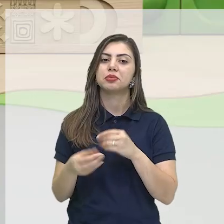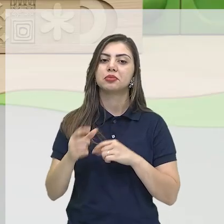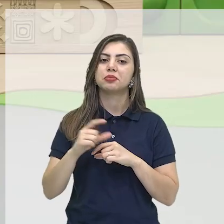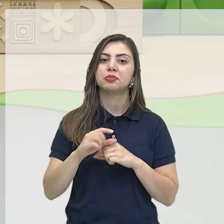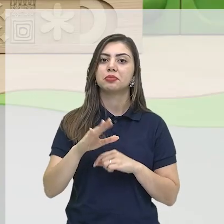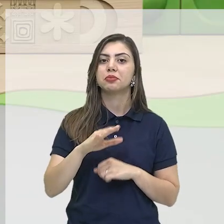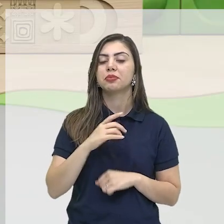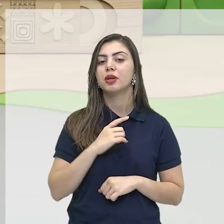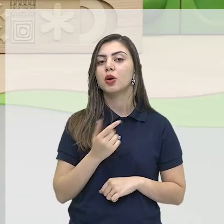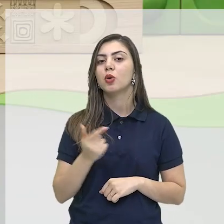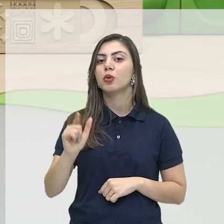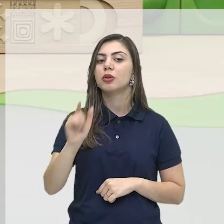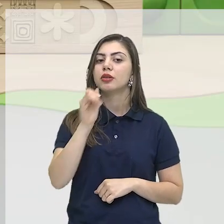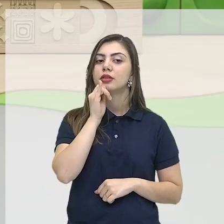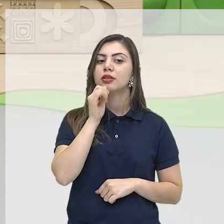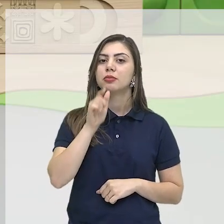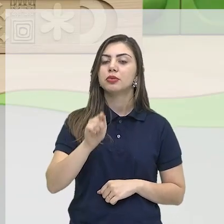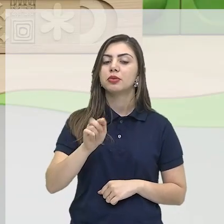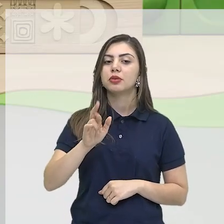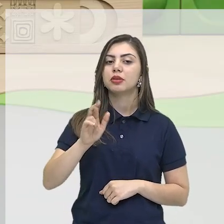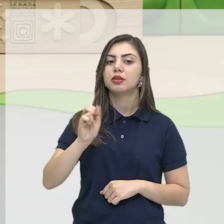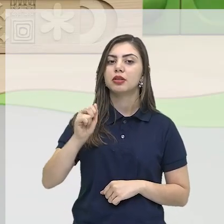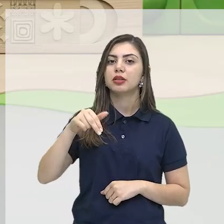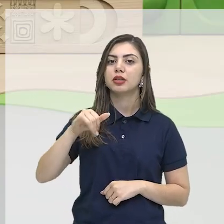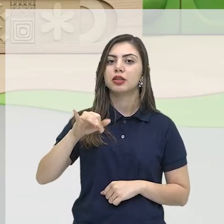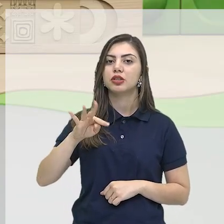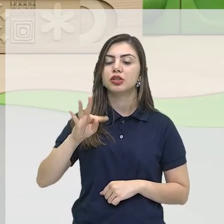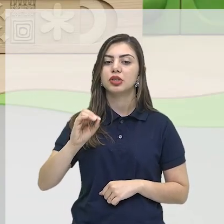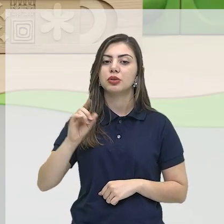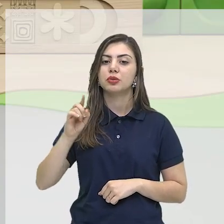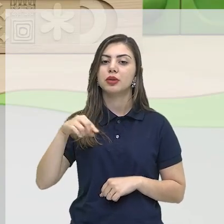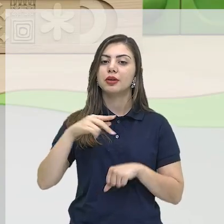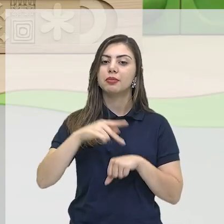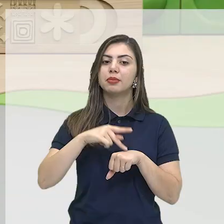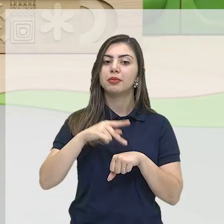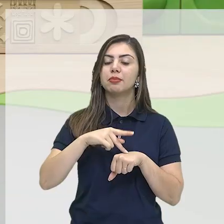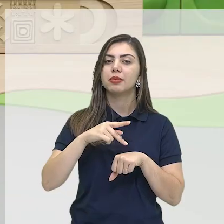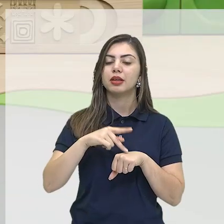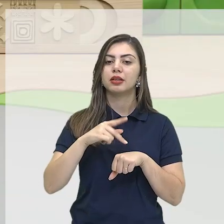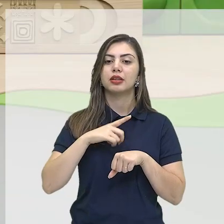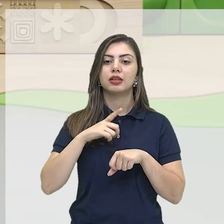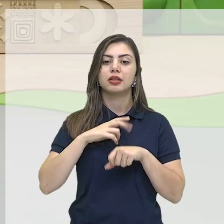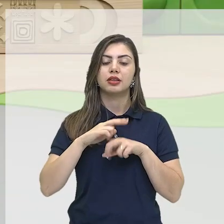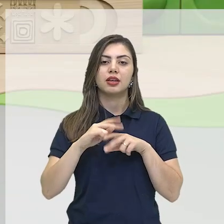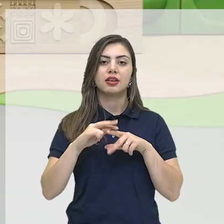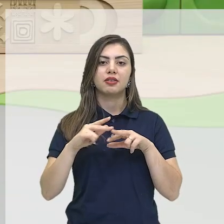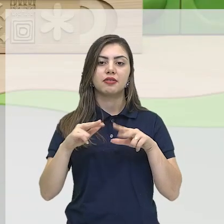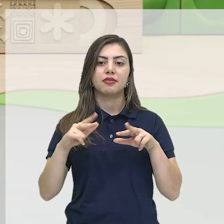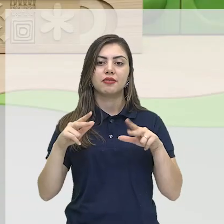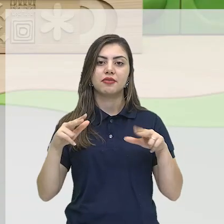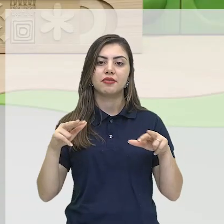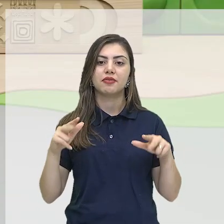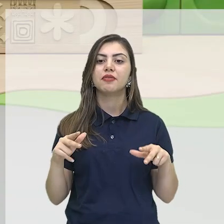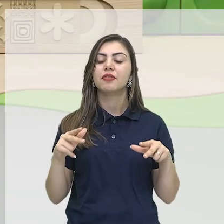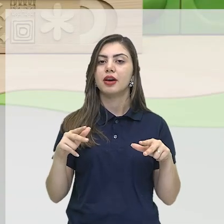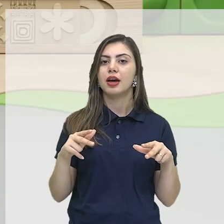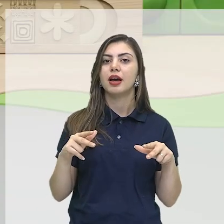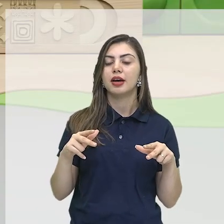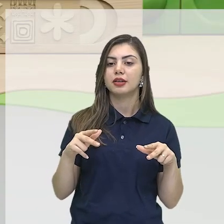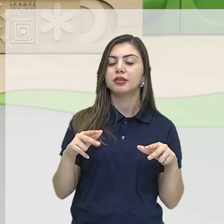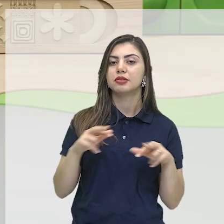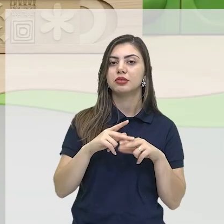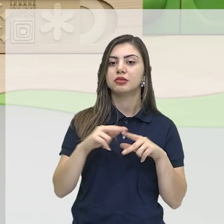uma rocha, é formada por diferentes minerais, como o quartzo, o feldespato e a mica, o